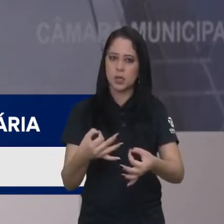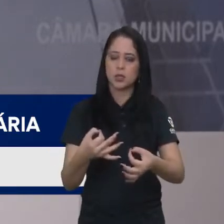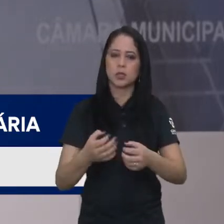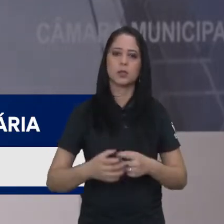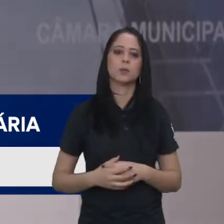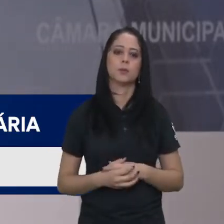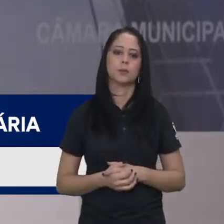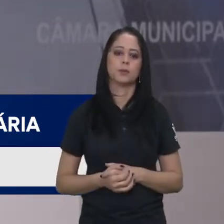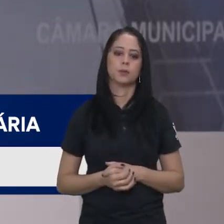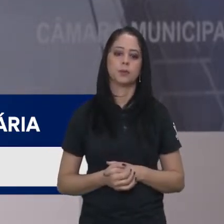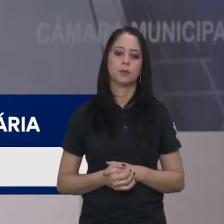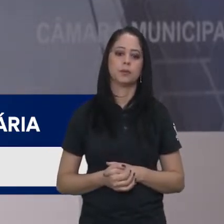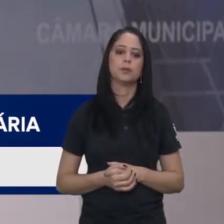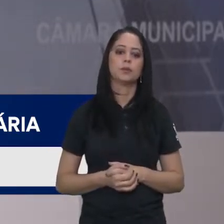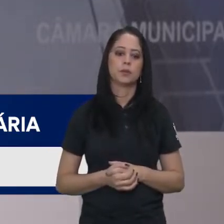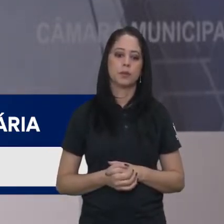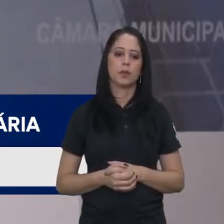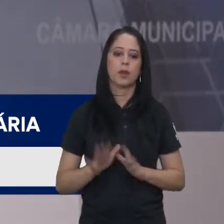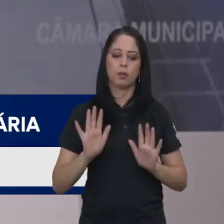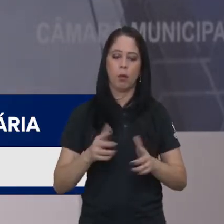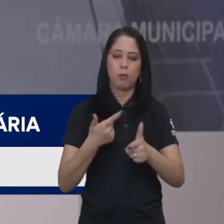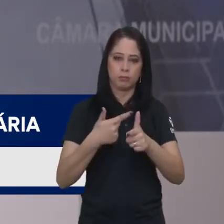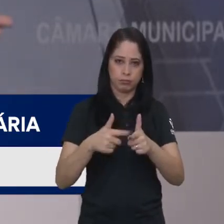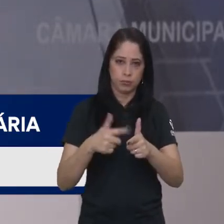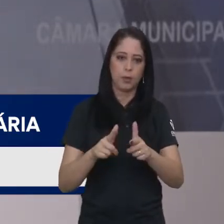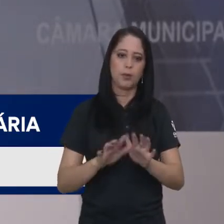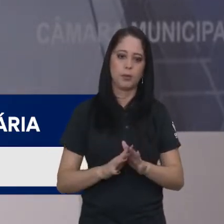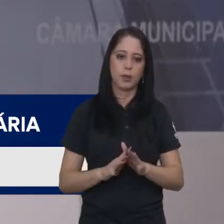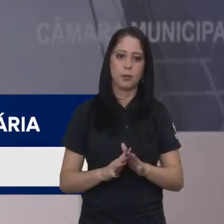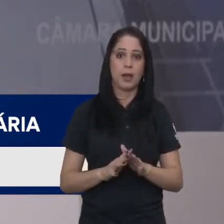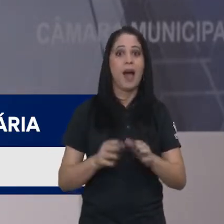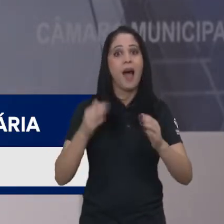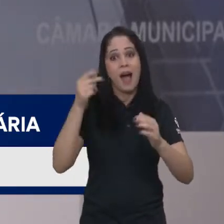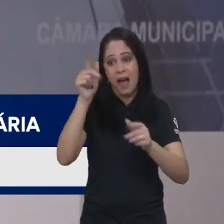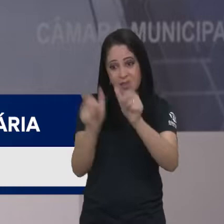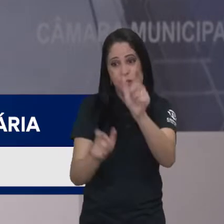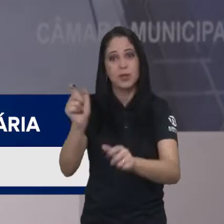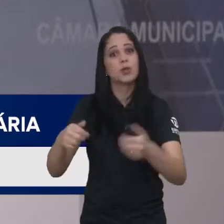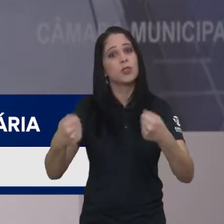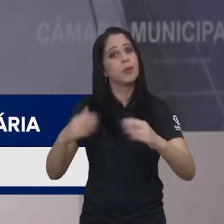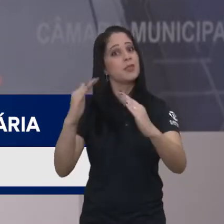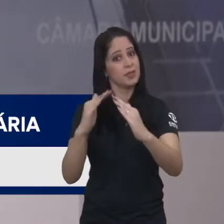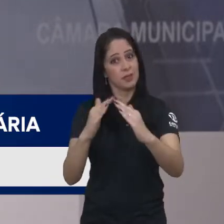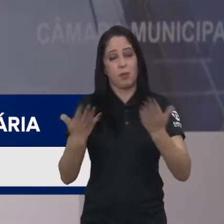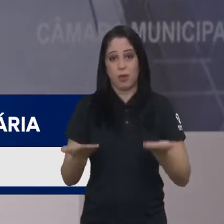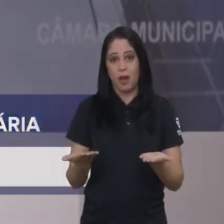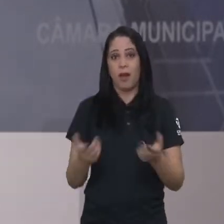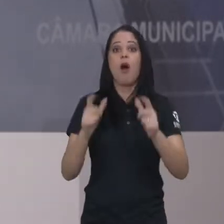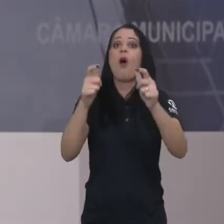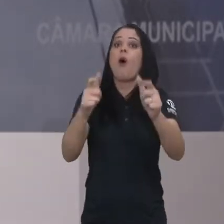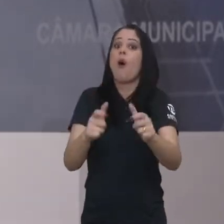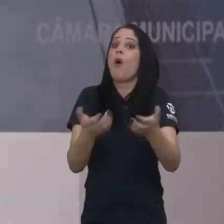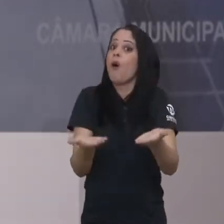que esse crescimento fosse sustentável. Então, a gente tem esse problema. As pessoas têm que morar e morar em algum lugar.